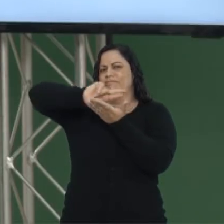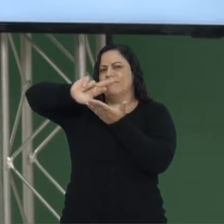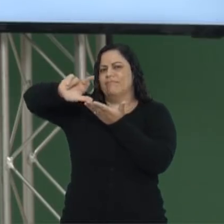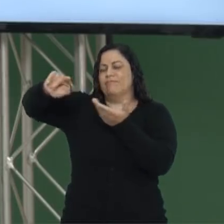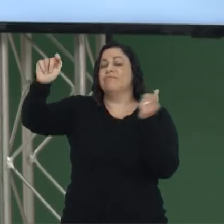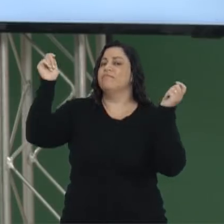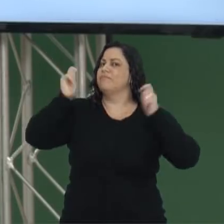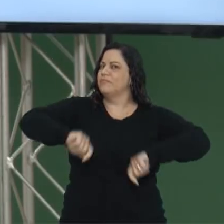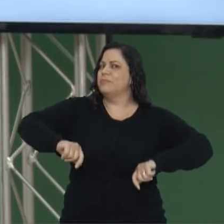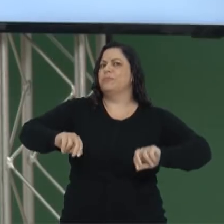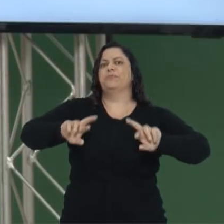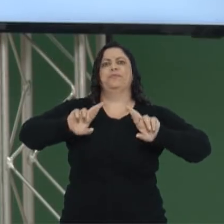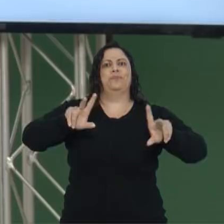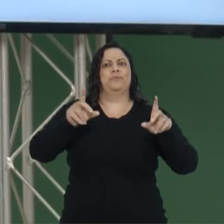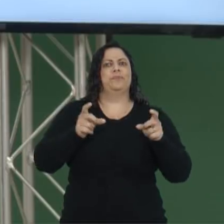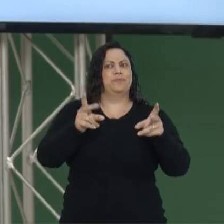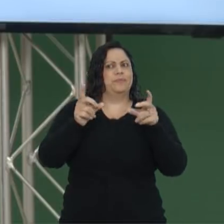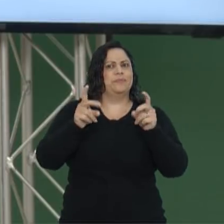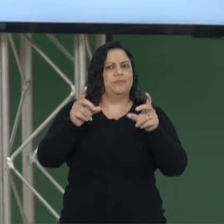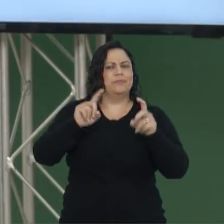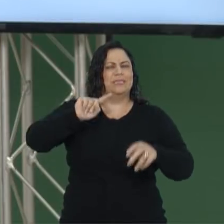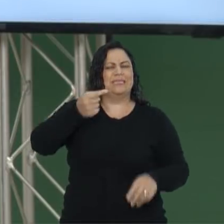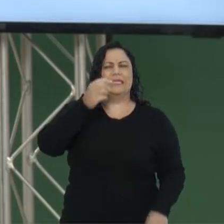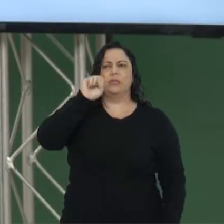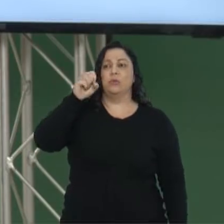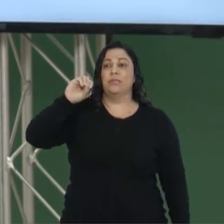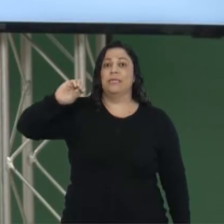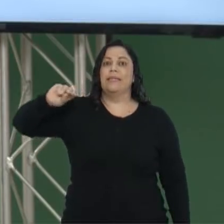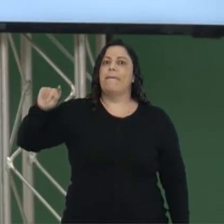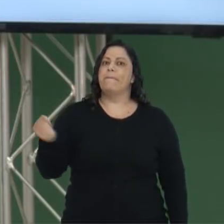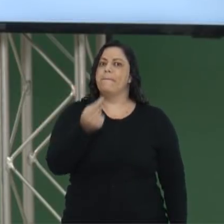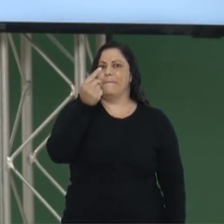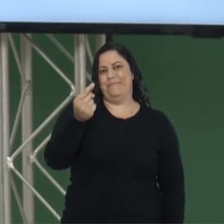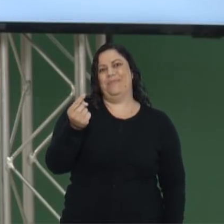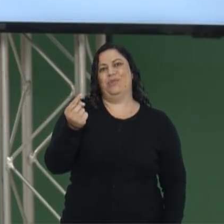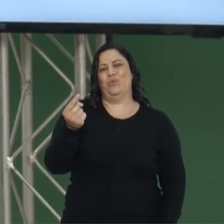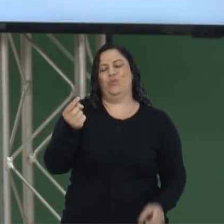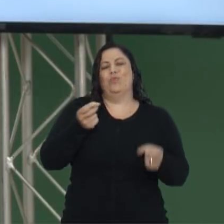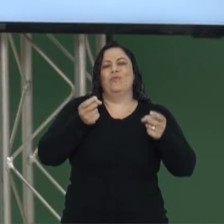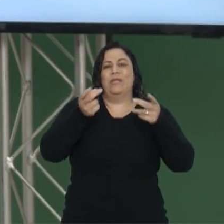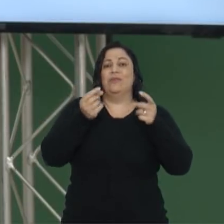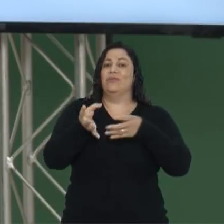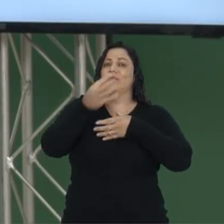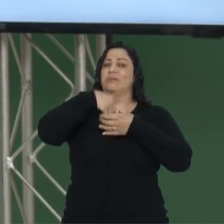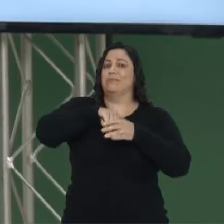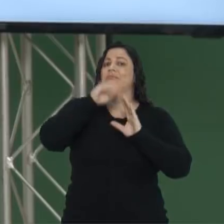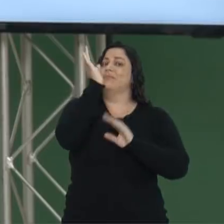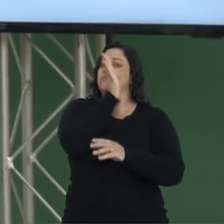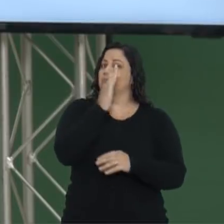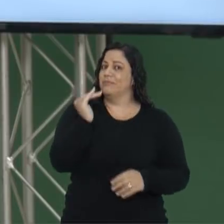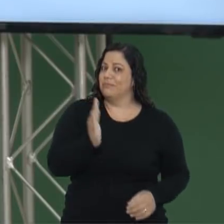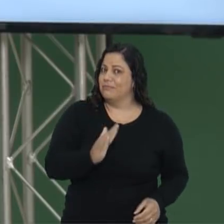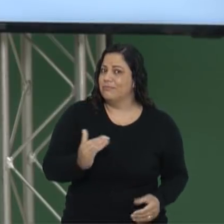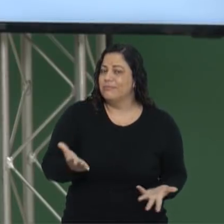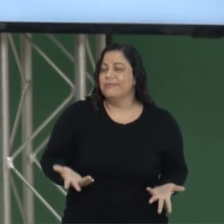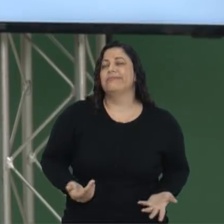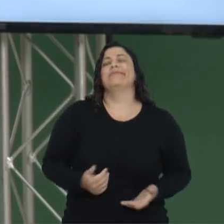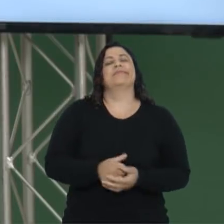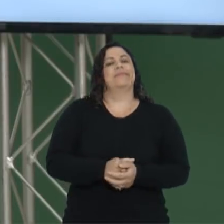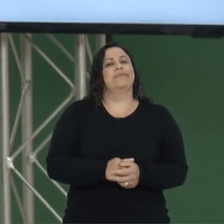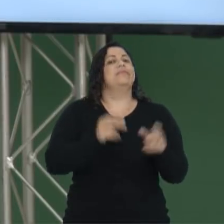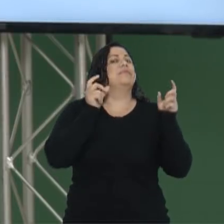vendas, livros vendidos no Brasil, tá? Então a gente tem aí uma venda aí bastante grande nesse